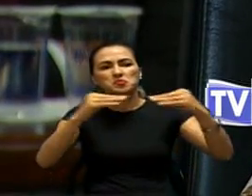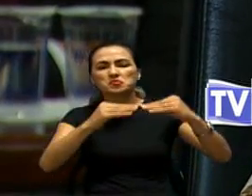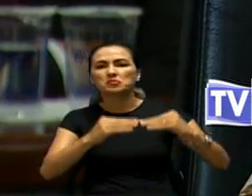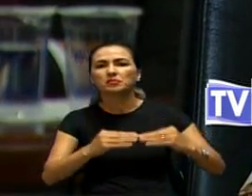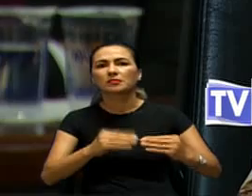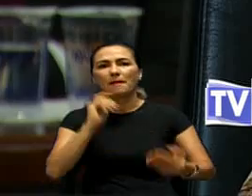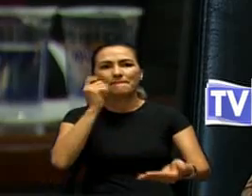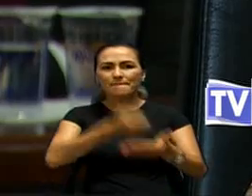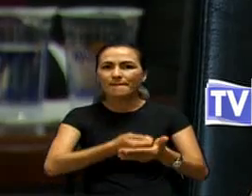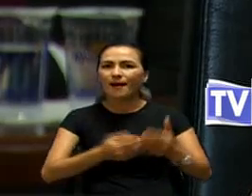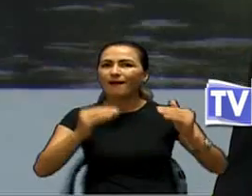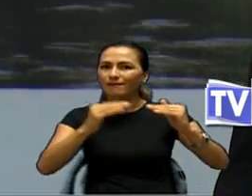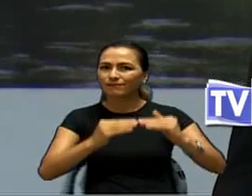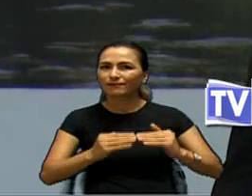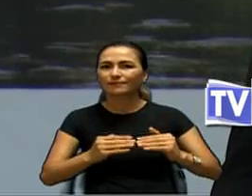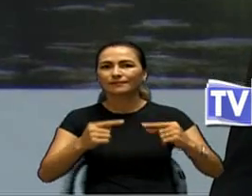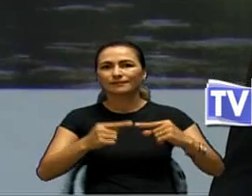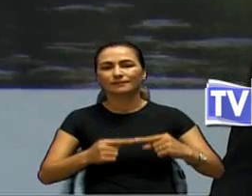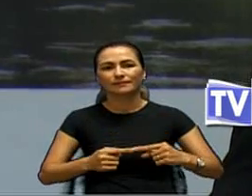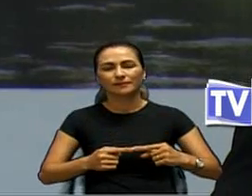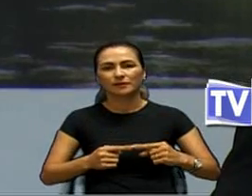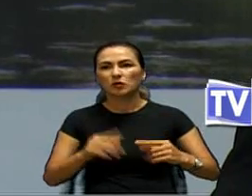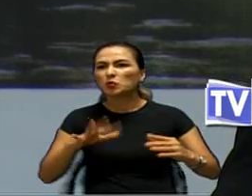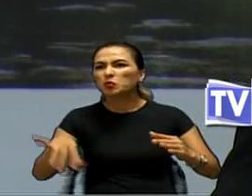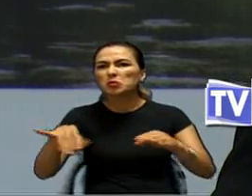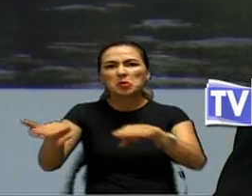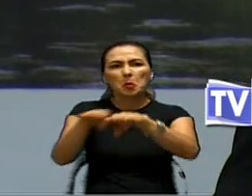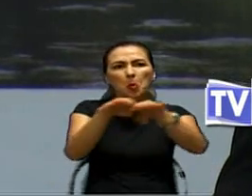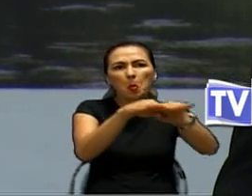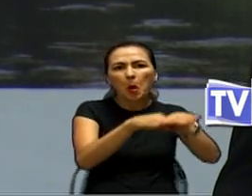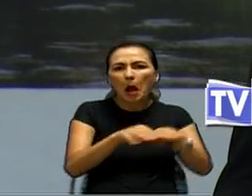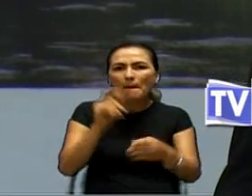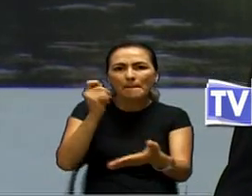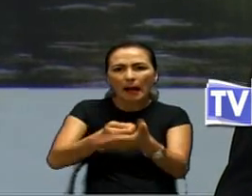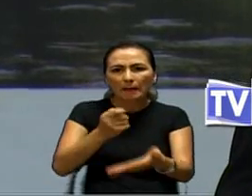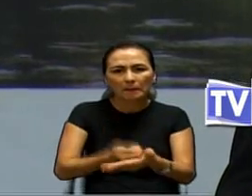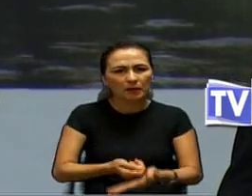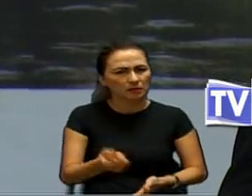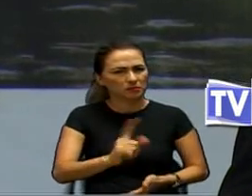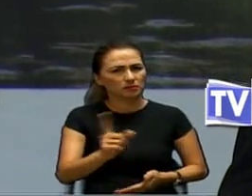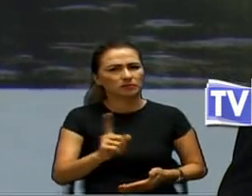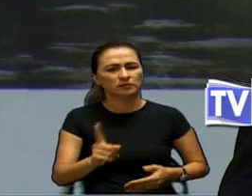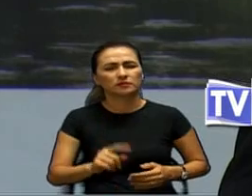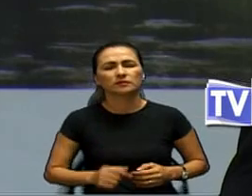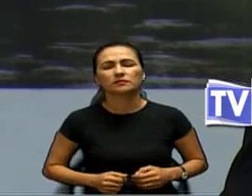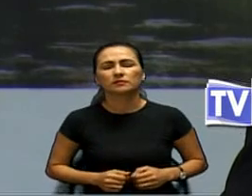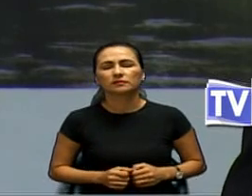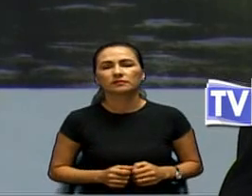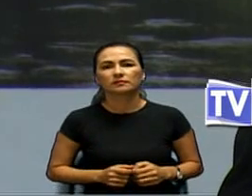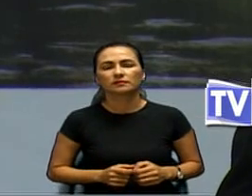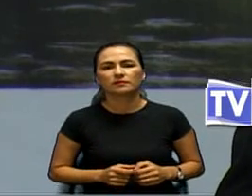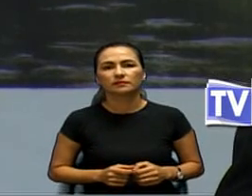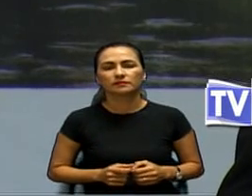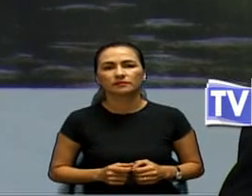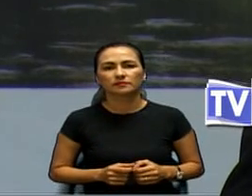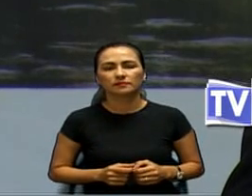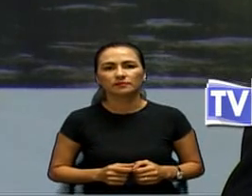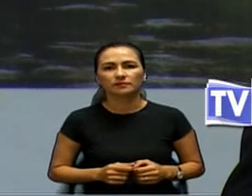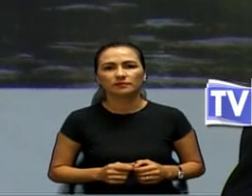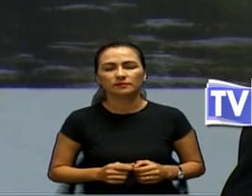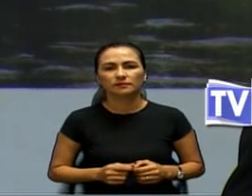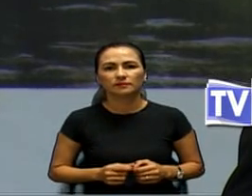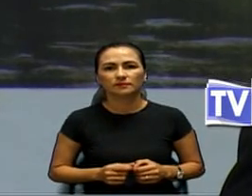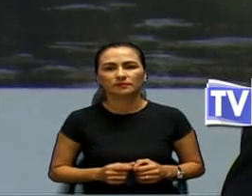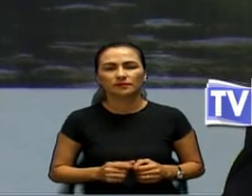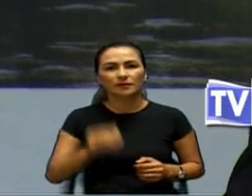pagam. Vereador Yara, se me permite, nós estávamos puxando qual o melhor critério hoje, João Donizete, depois eu passo